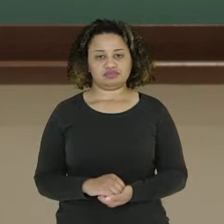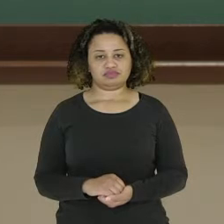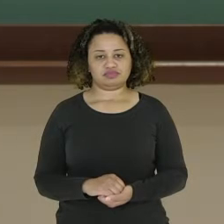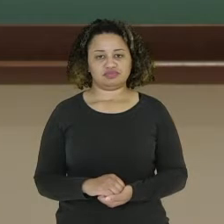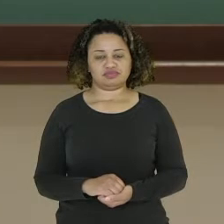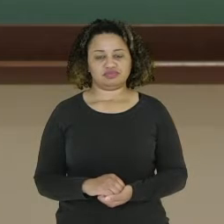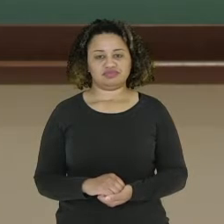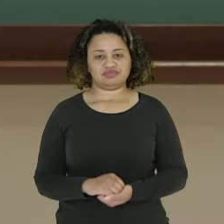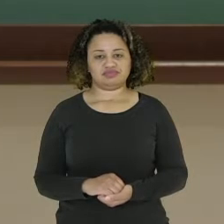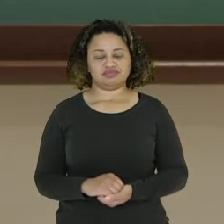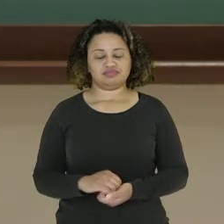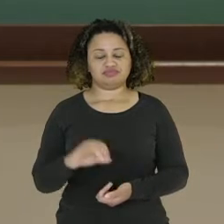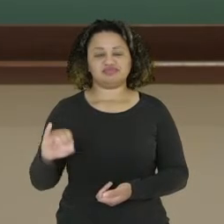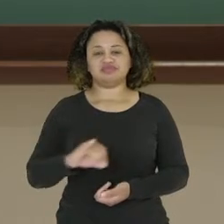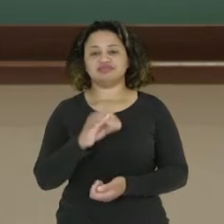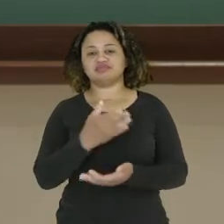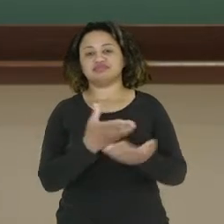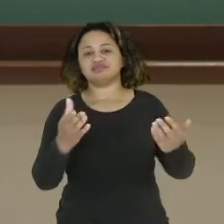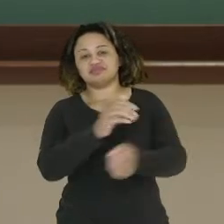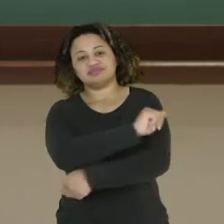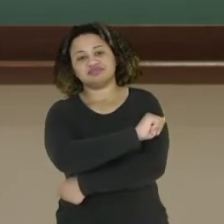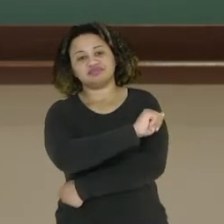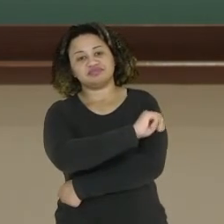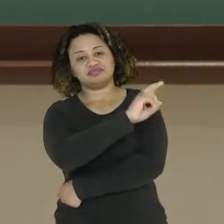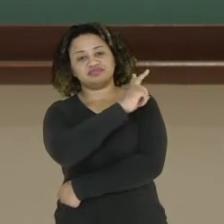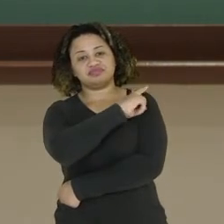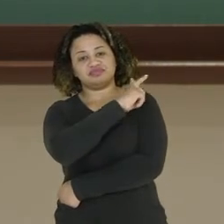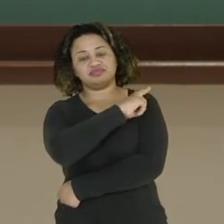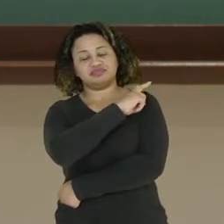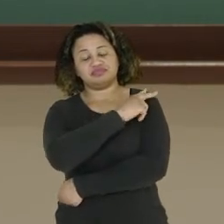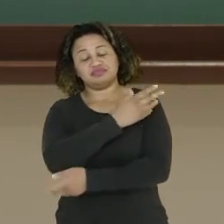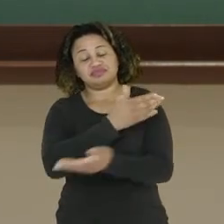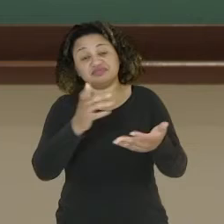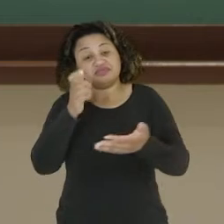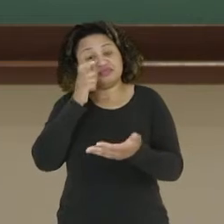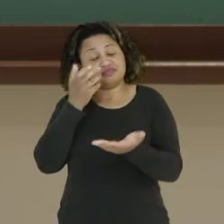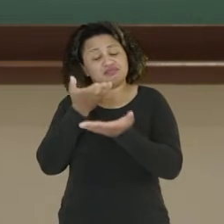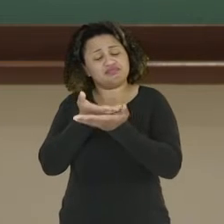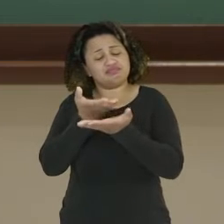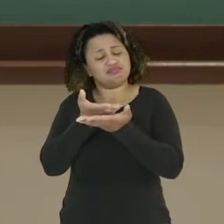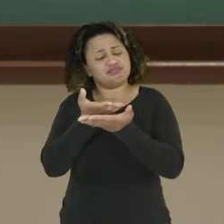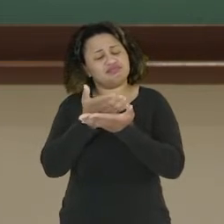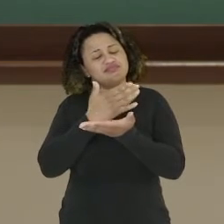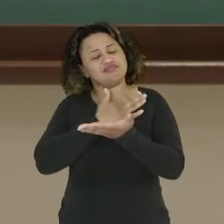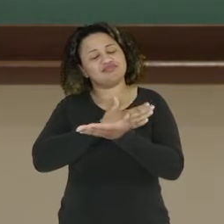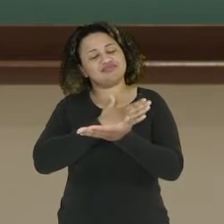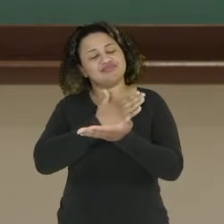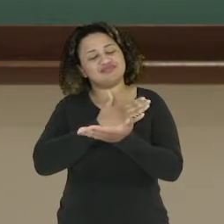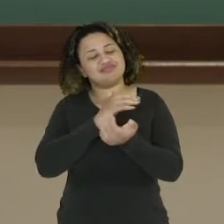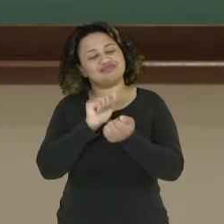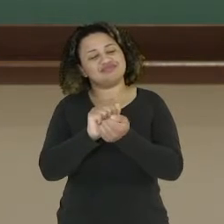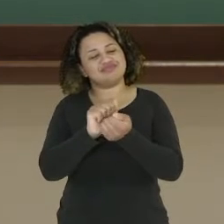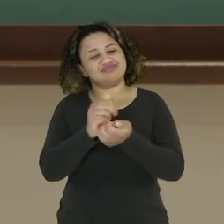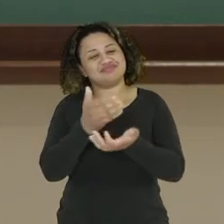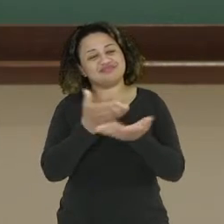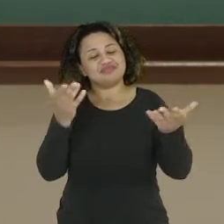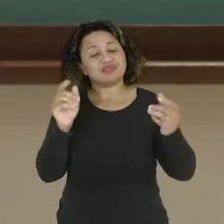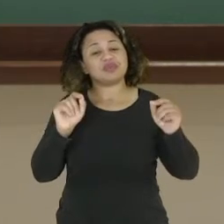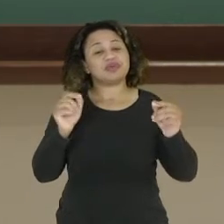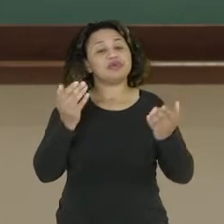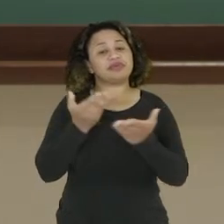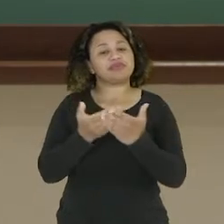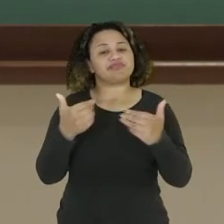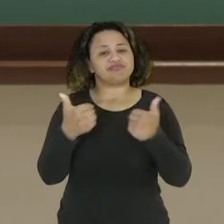Olá, estudantes da segunda série, você que assiste às aulas Paraná, que prazer imenso trazer aqui mais uma aula